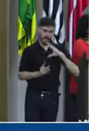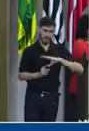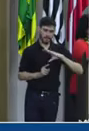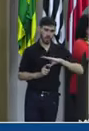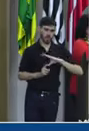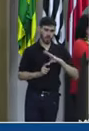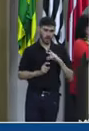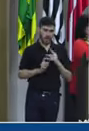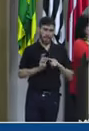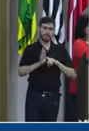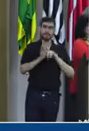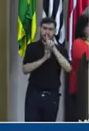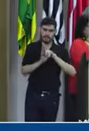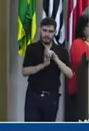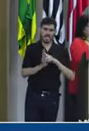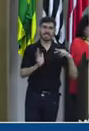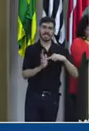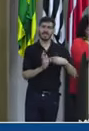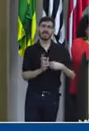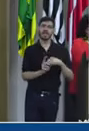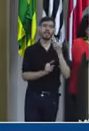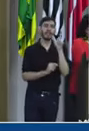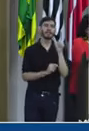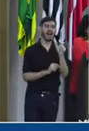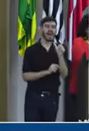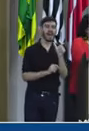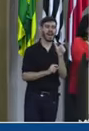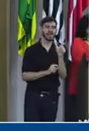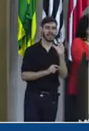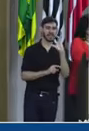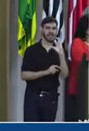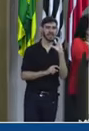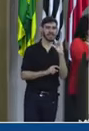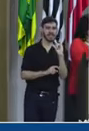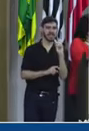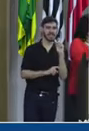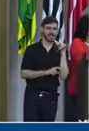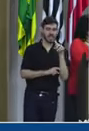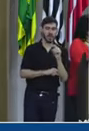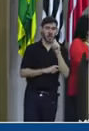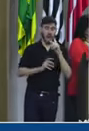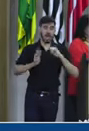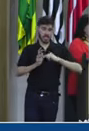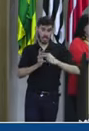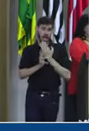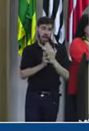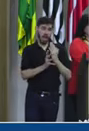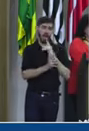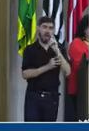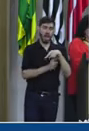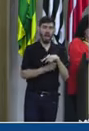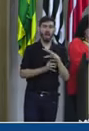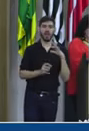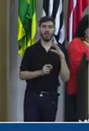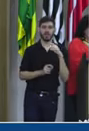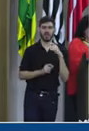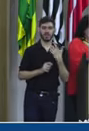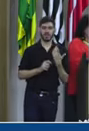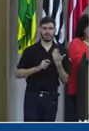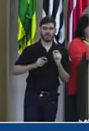que, quando você procura o que significa a palavra cigano, o sinônimo de cigano em alguns dicionários no Brasil é velhaco,